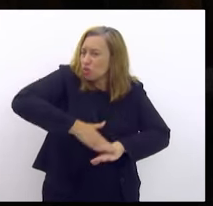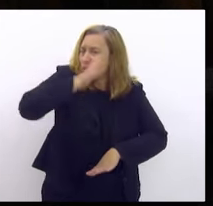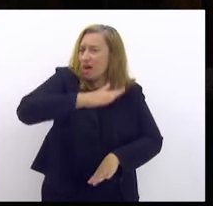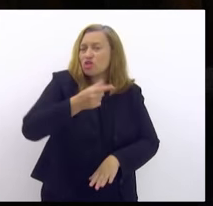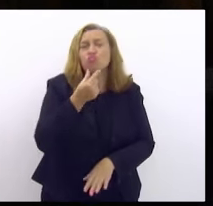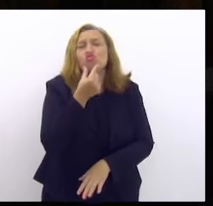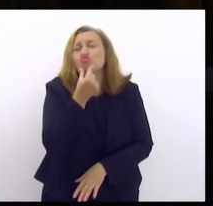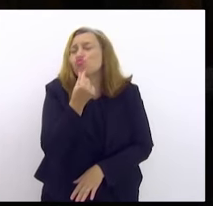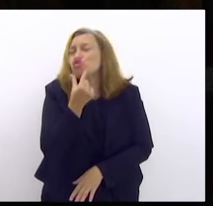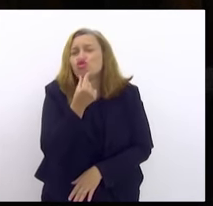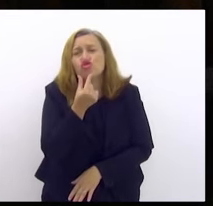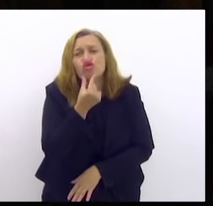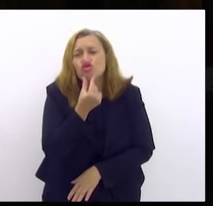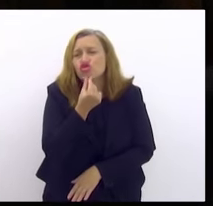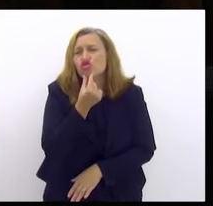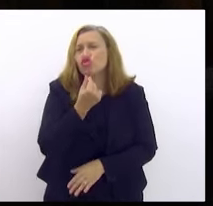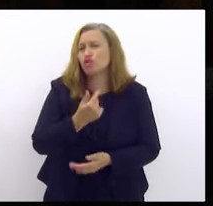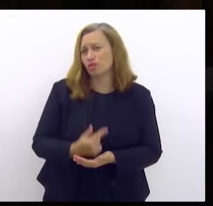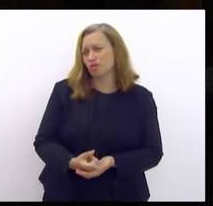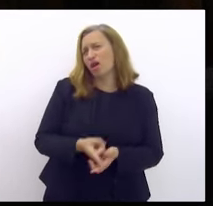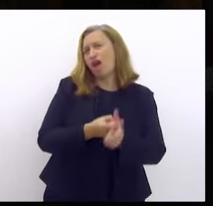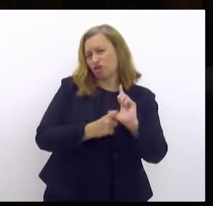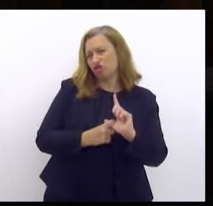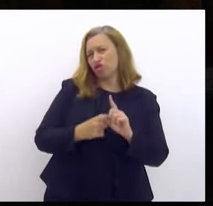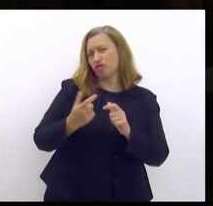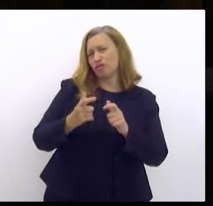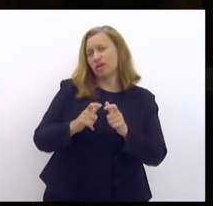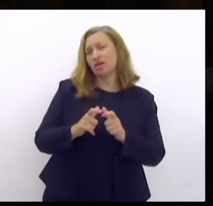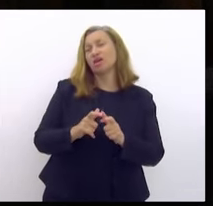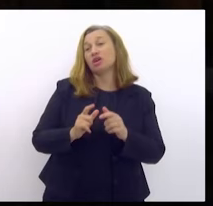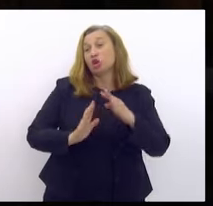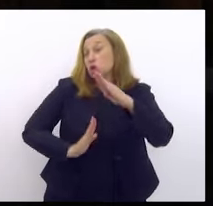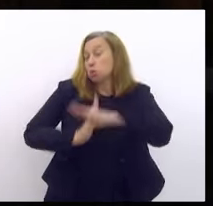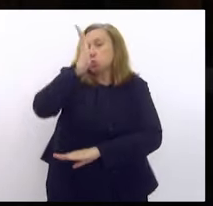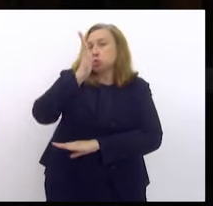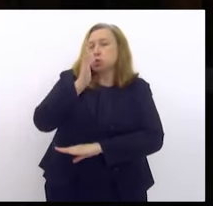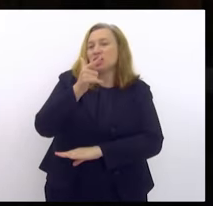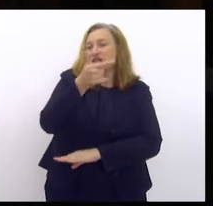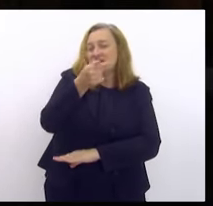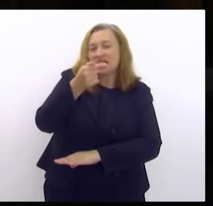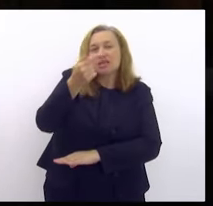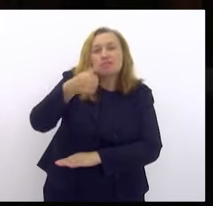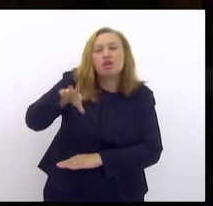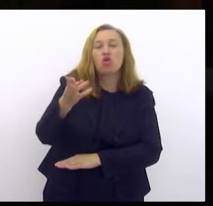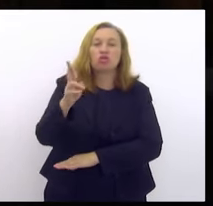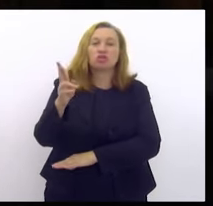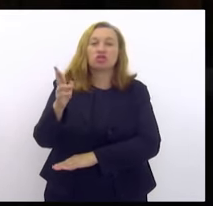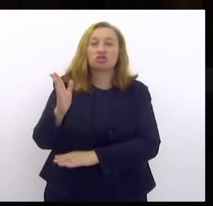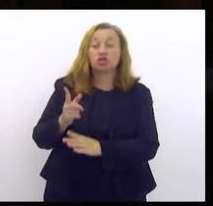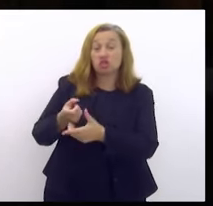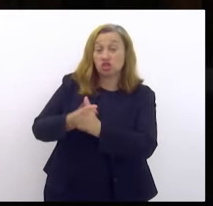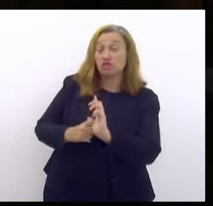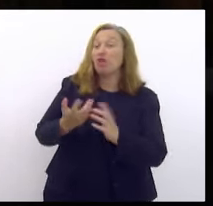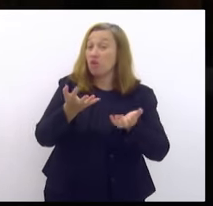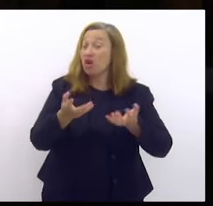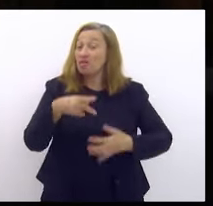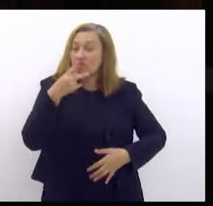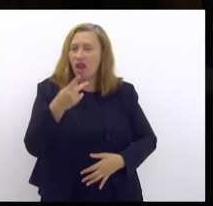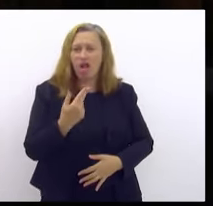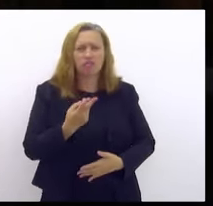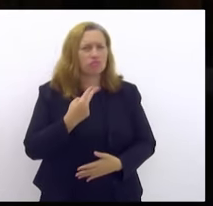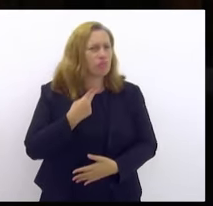meninos, que é a questão do endividamento recorde, 7 bilhões de endividamento. Então, quero dizer com isso que eu não